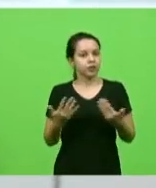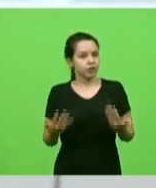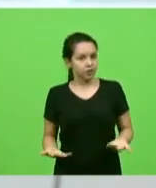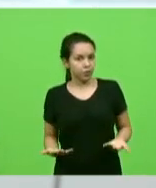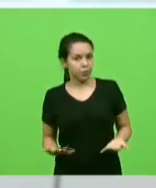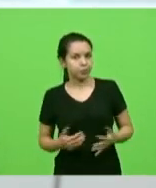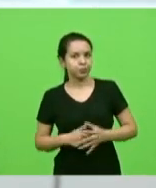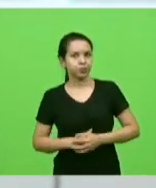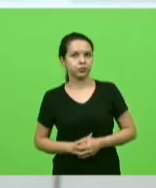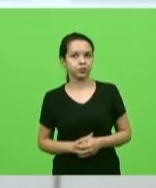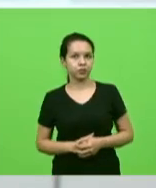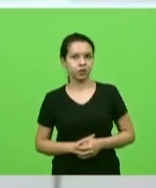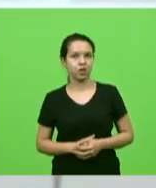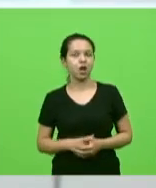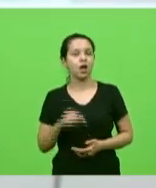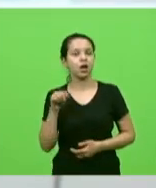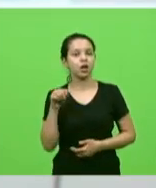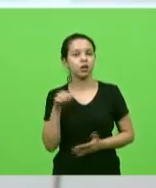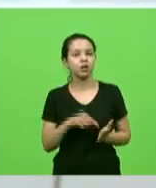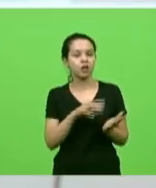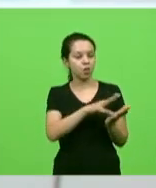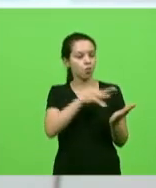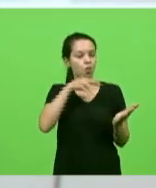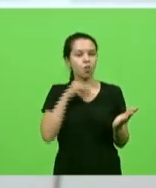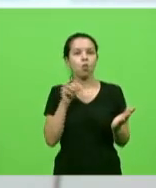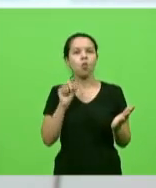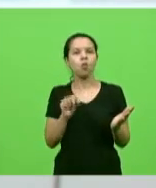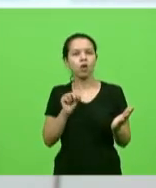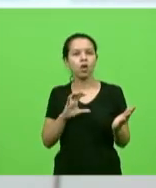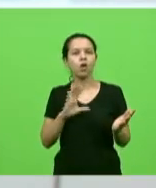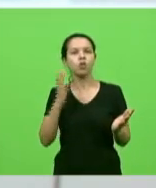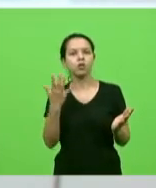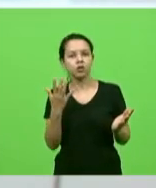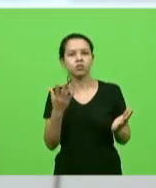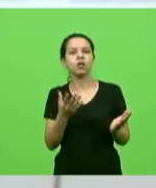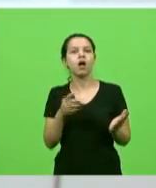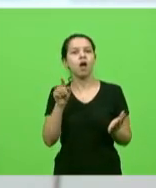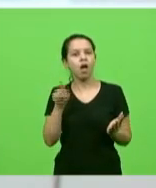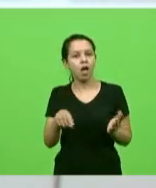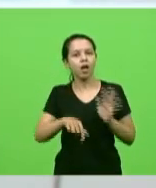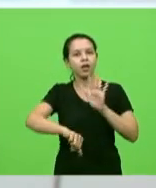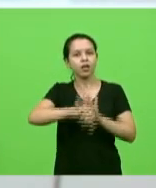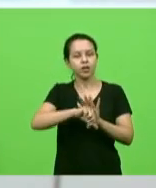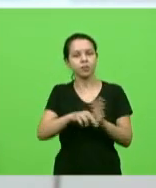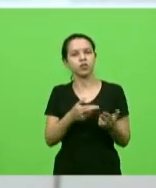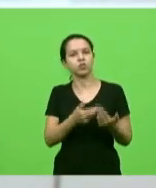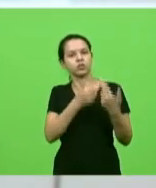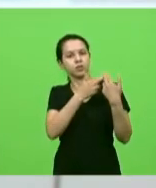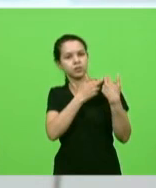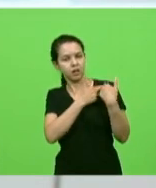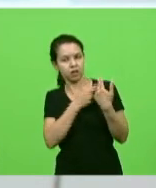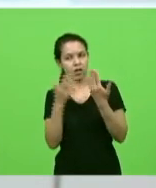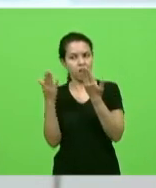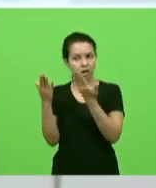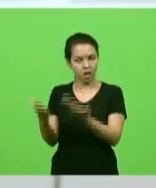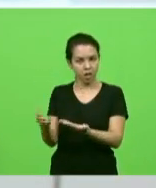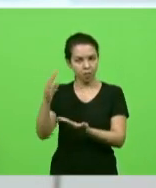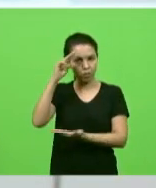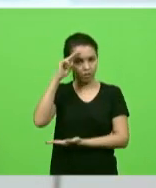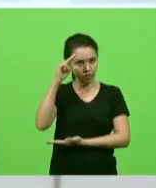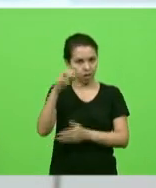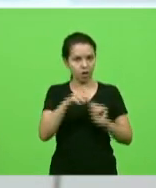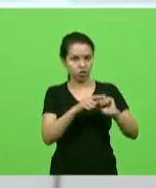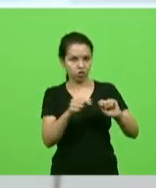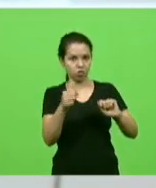o que é possível extrair da peça acusatória a prática do crime de responsabilidade imputada ao denunciado previsto no